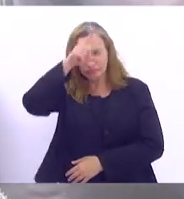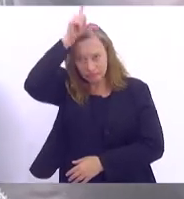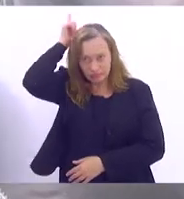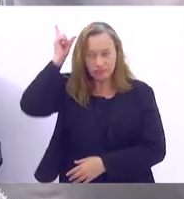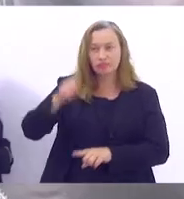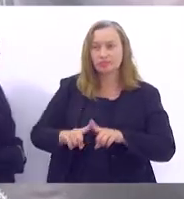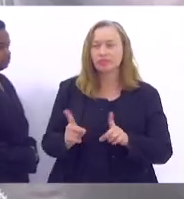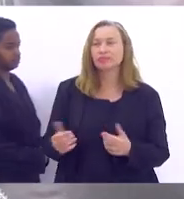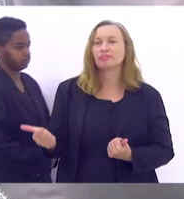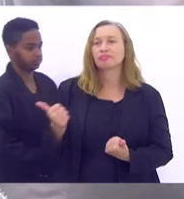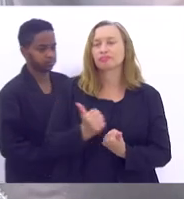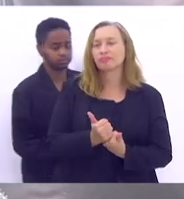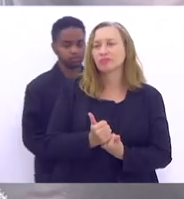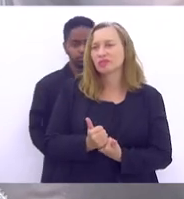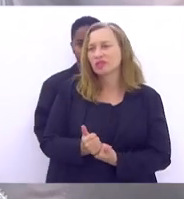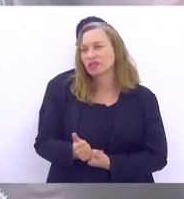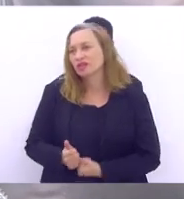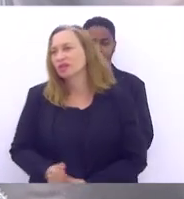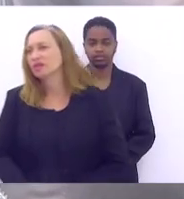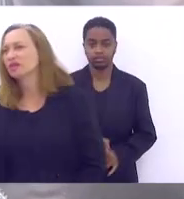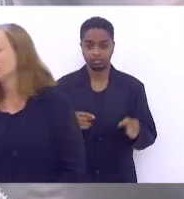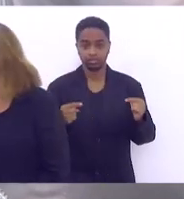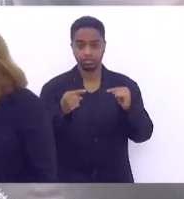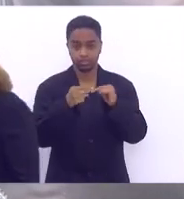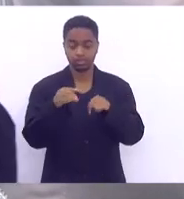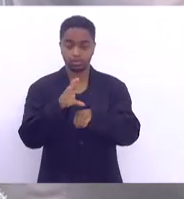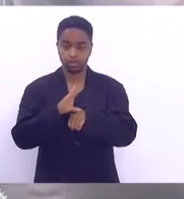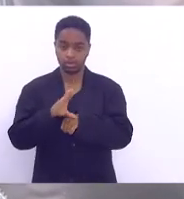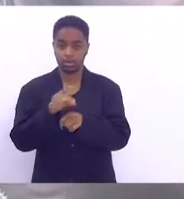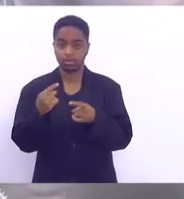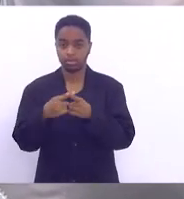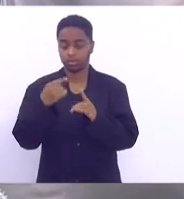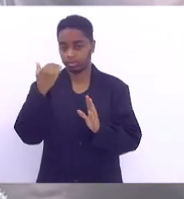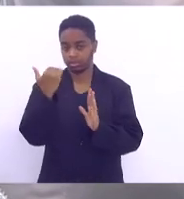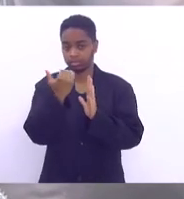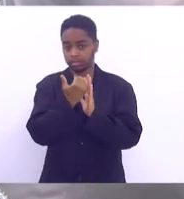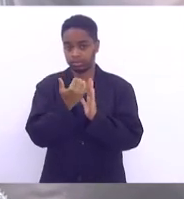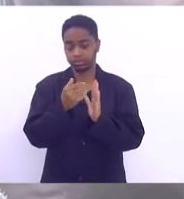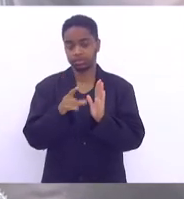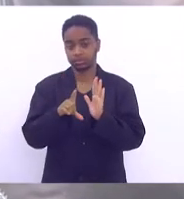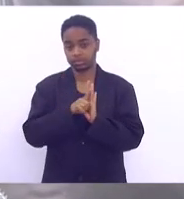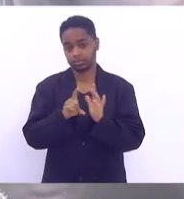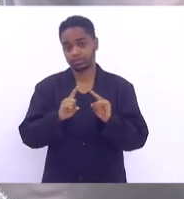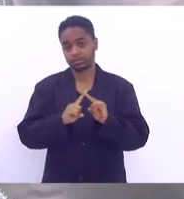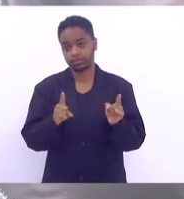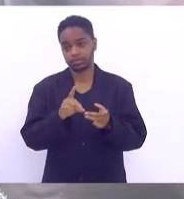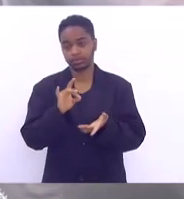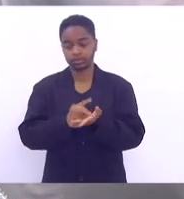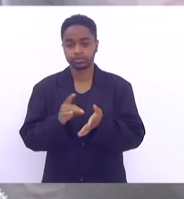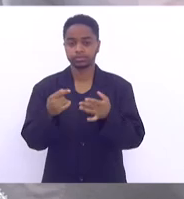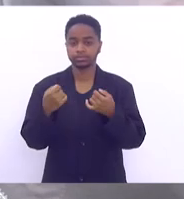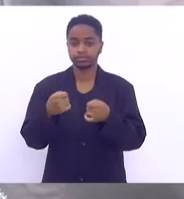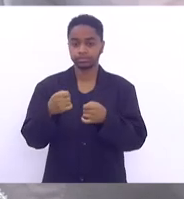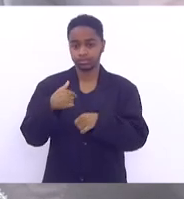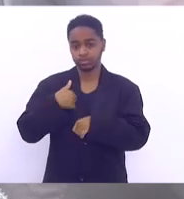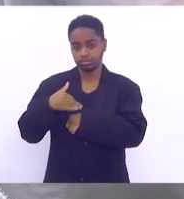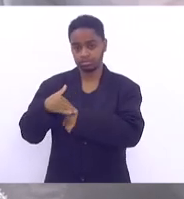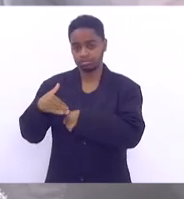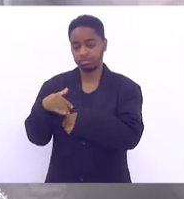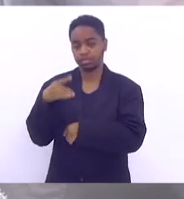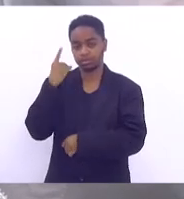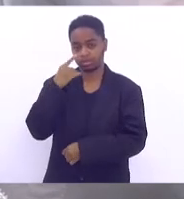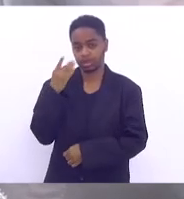Verônica é constitucional, é legal a matéria. Mas cabe, de fato, com todo o carinho a deputada Zeidan, cabe, de